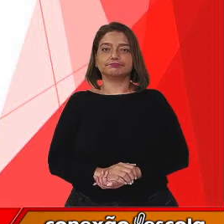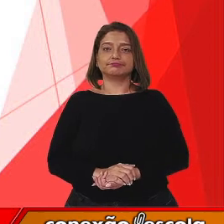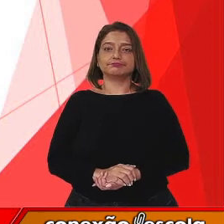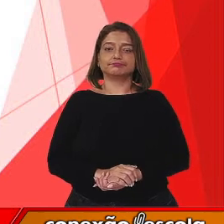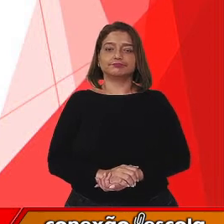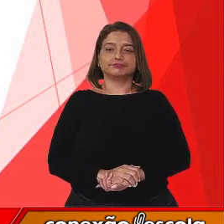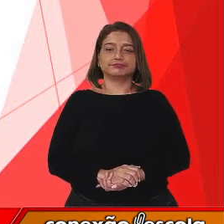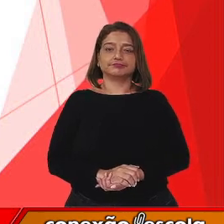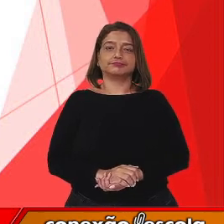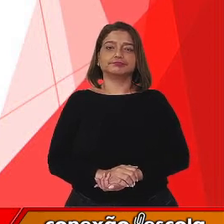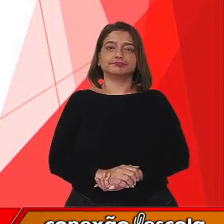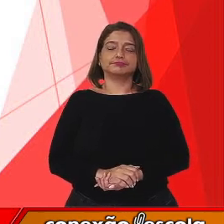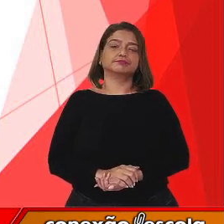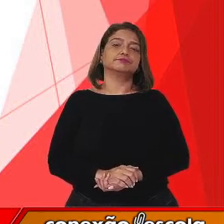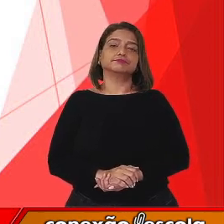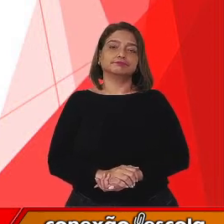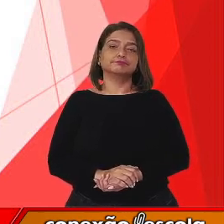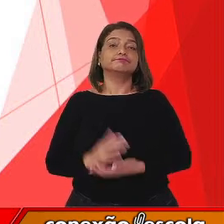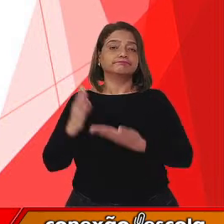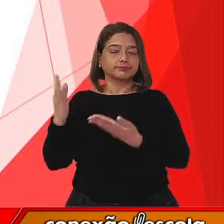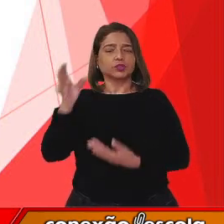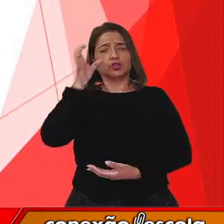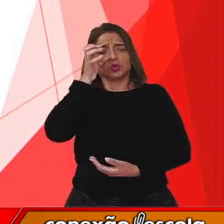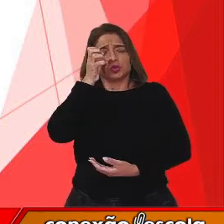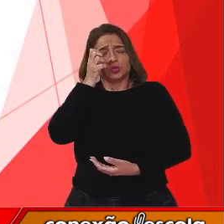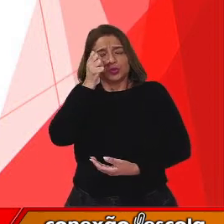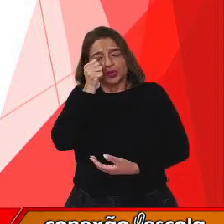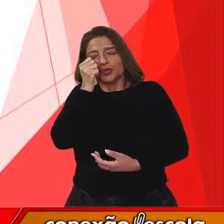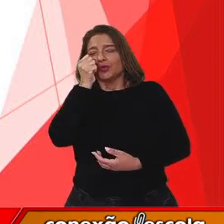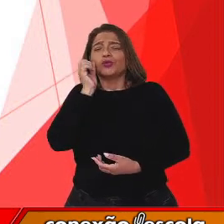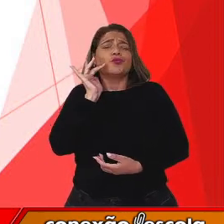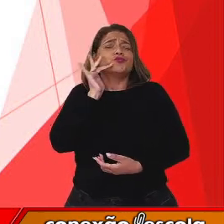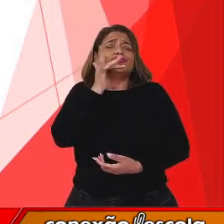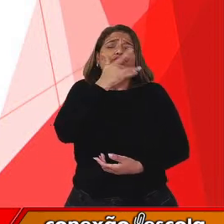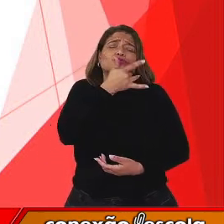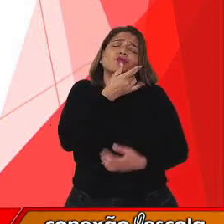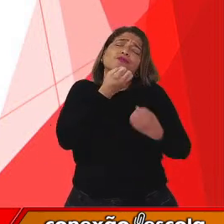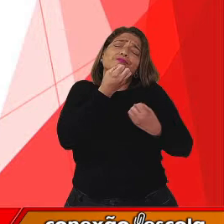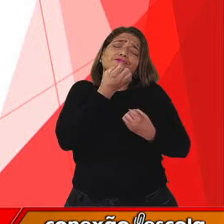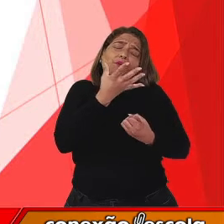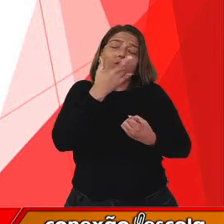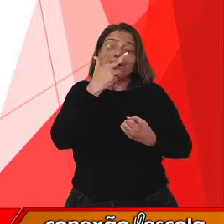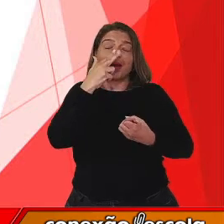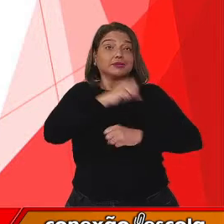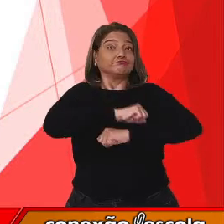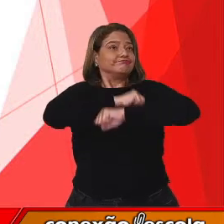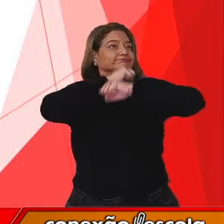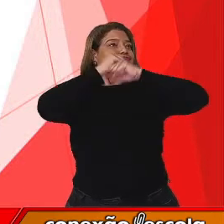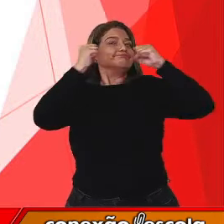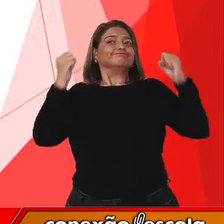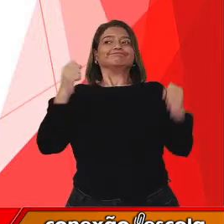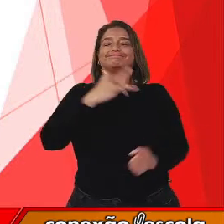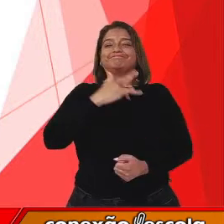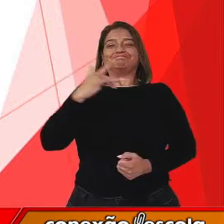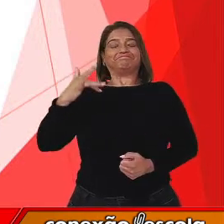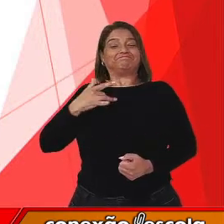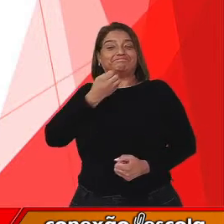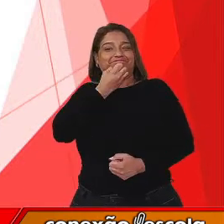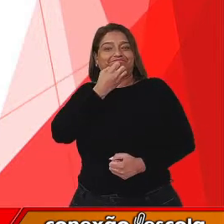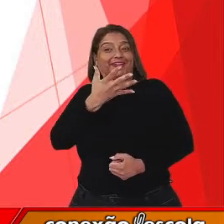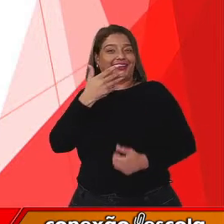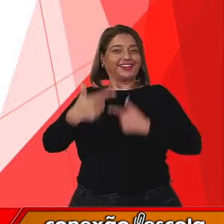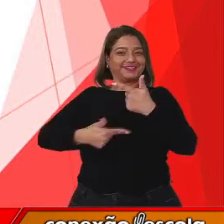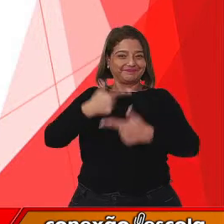sleep every night, ok? Uma noite bem dormida, ai, como ela é gostosa, a gente amanhece muito bem, né?